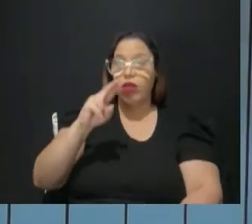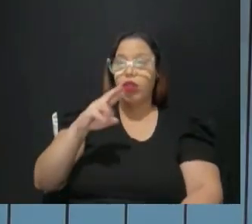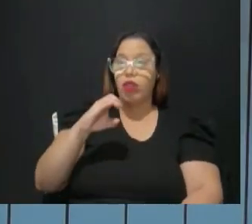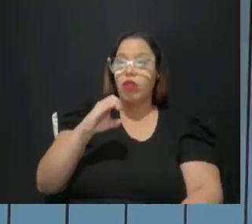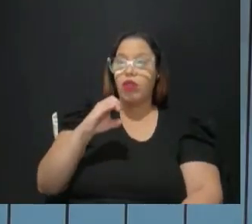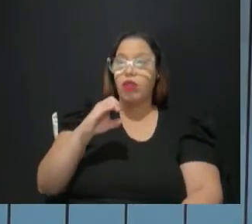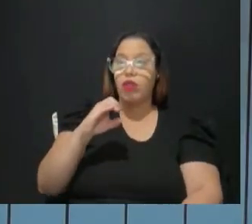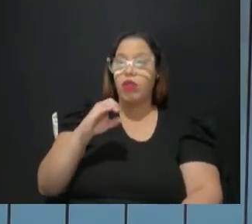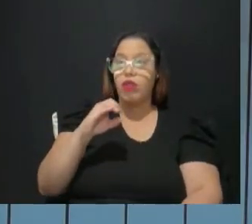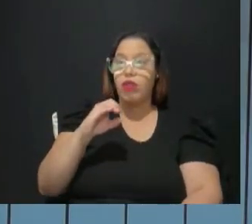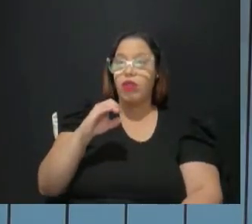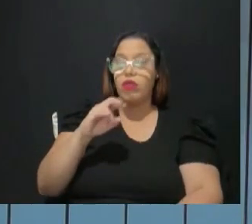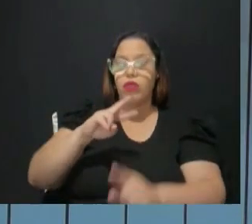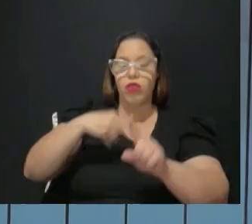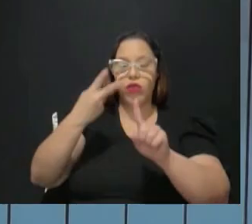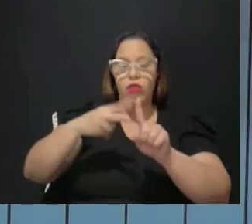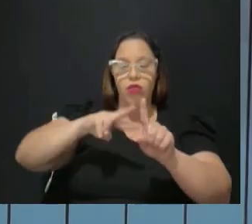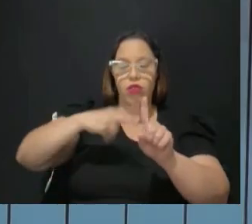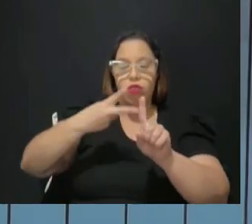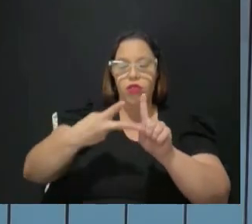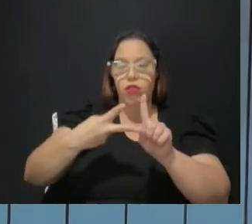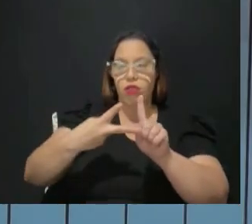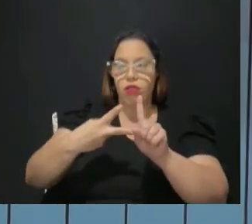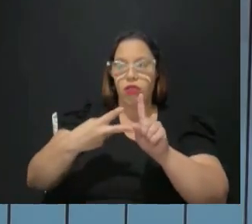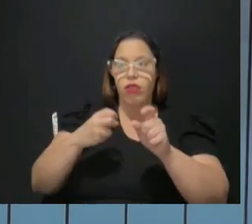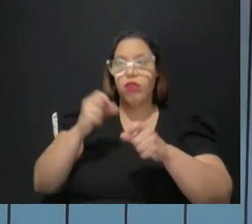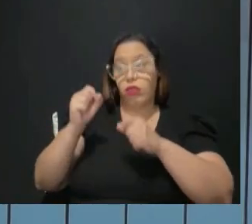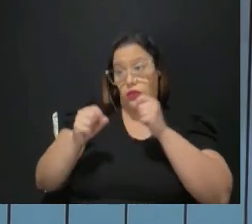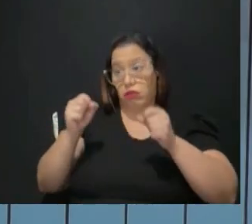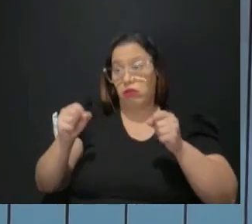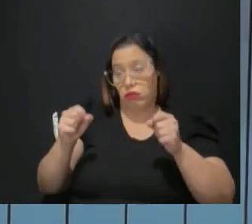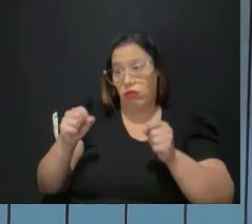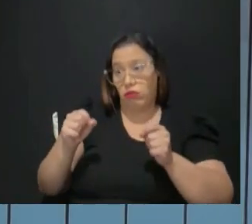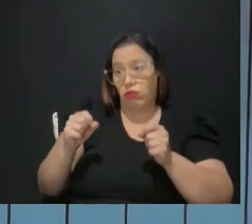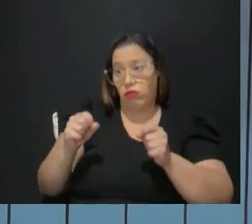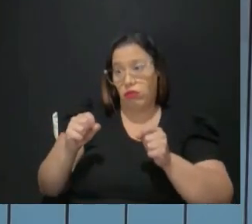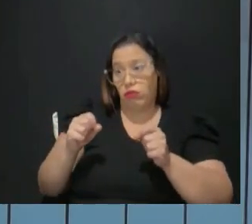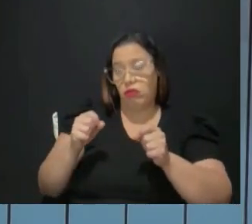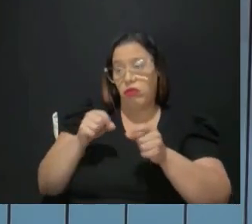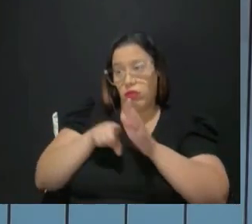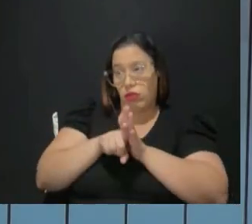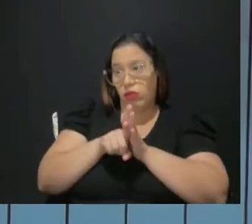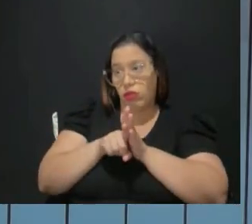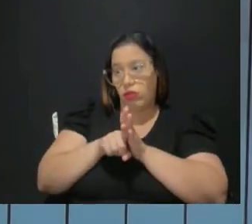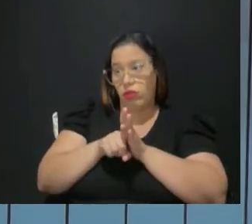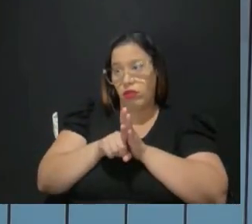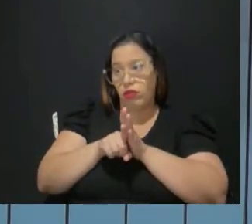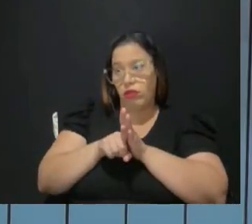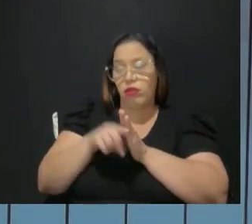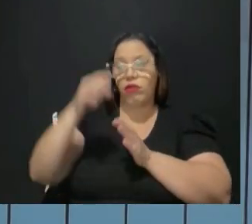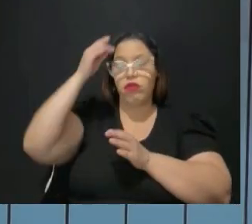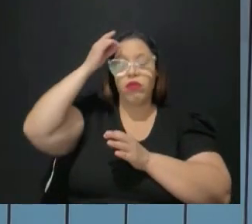AVC? Qual que é a sua visão, né, a respeito dessa questão?